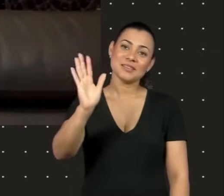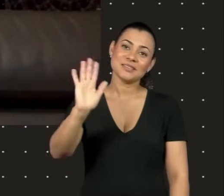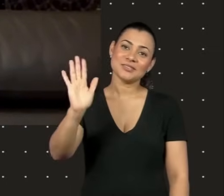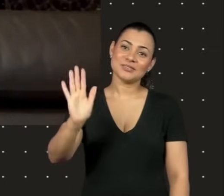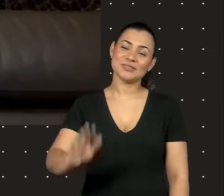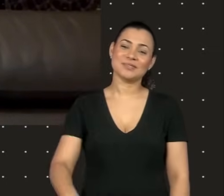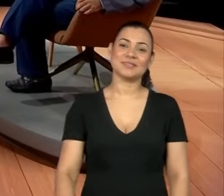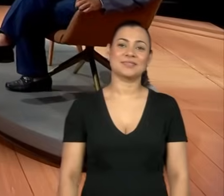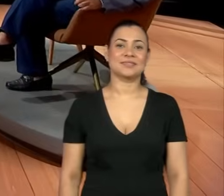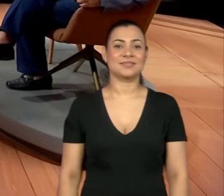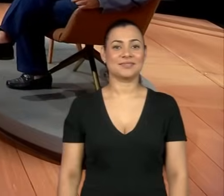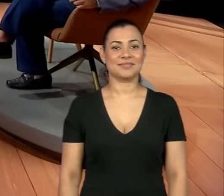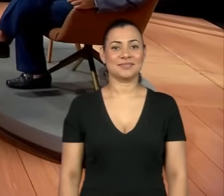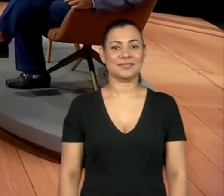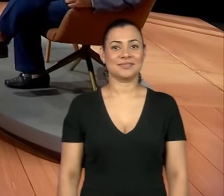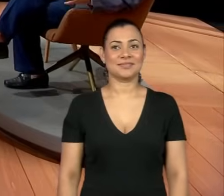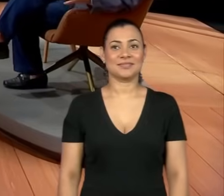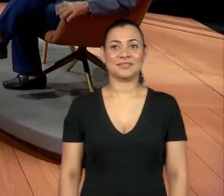Beijos.